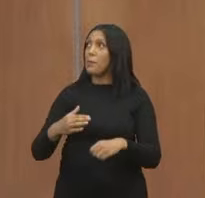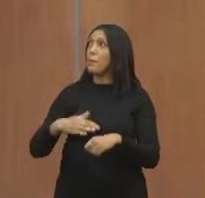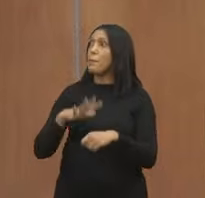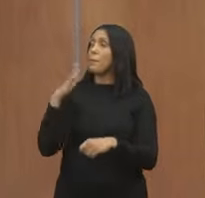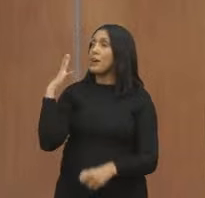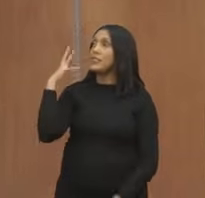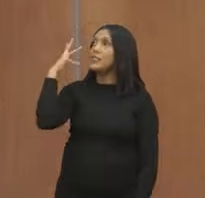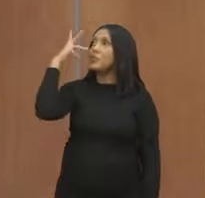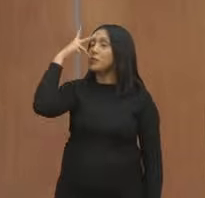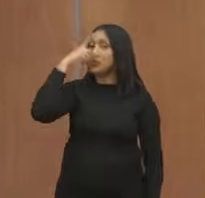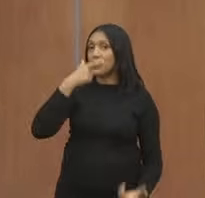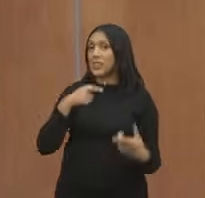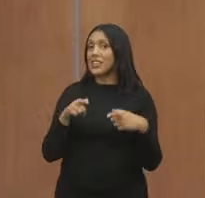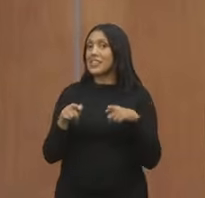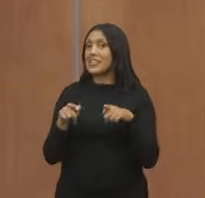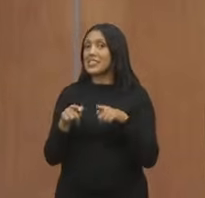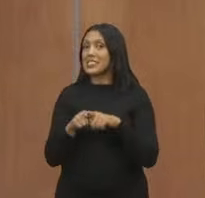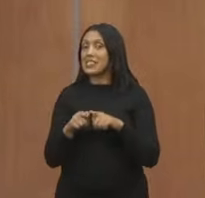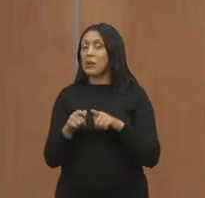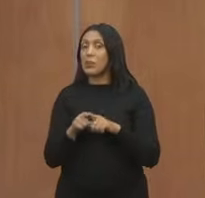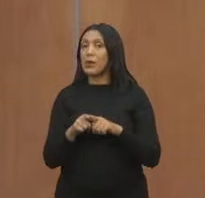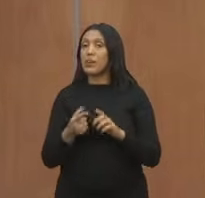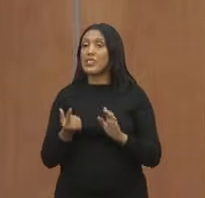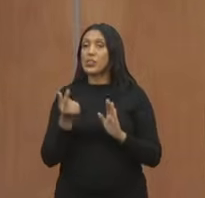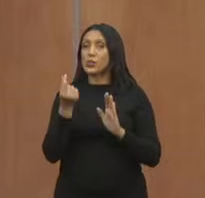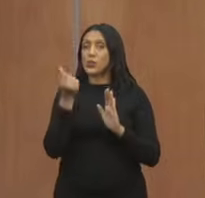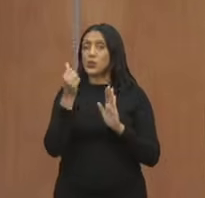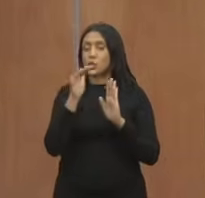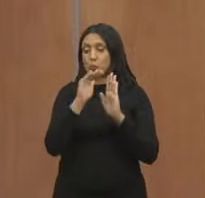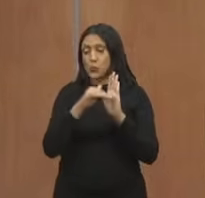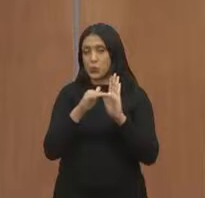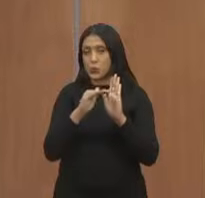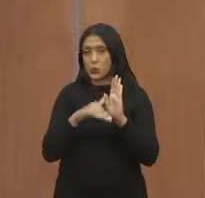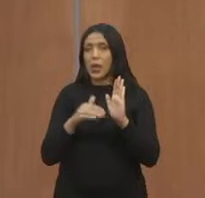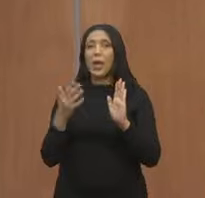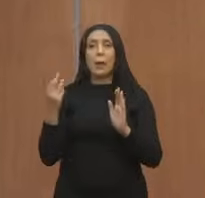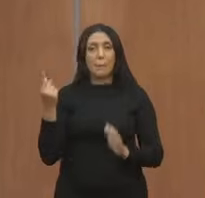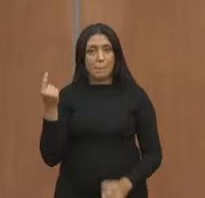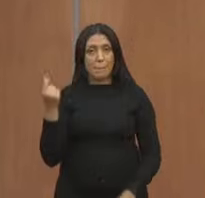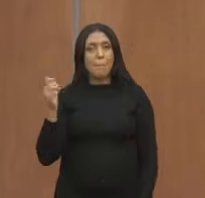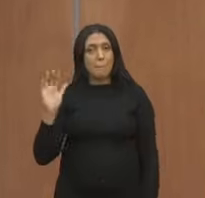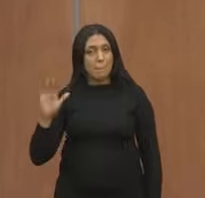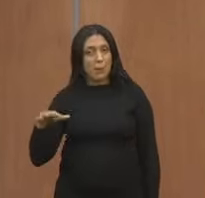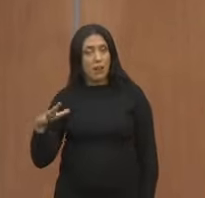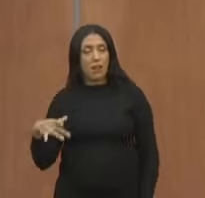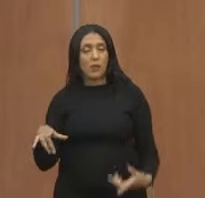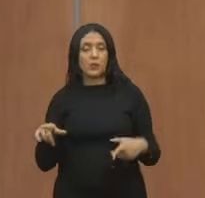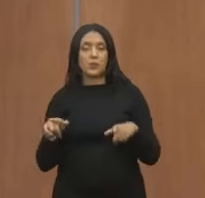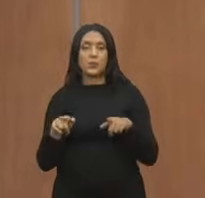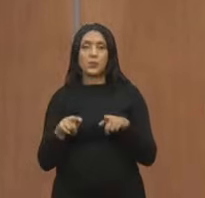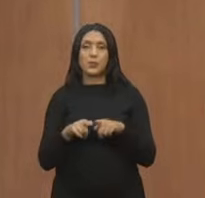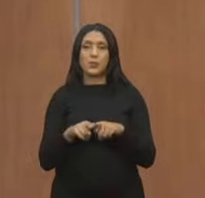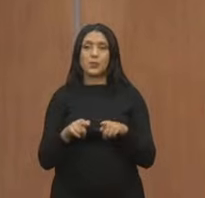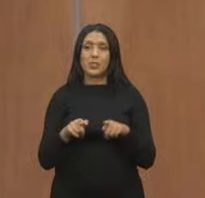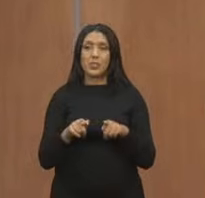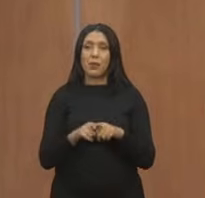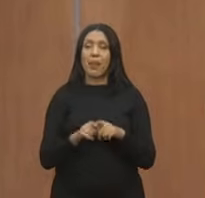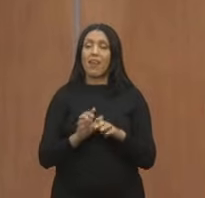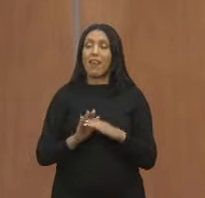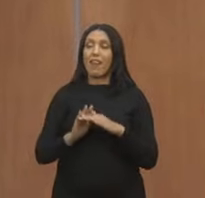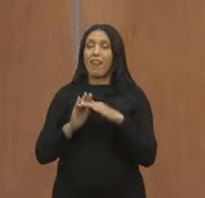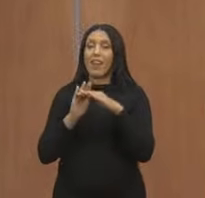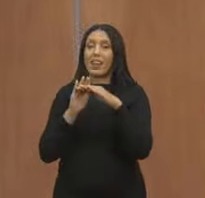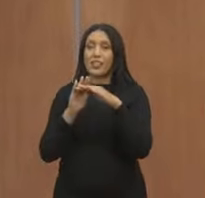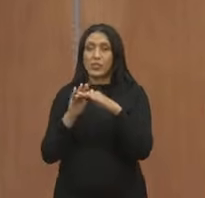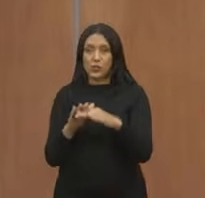gente sabe que muito já foi trocado de lâmpada LED no município, mas a gente espera que nesses próximos 4 anos, o nosso município, onde tem